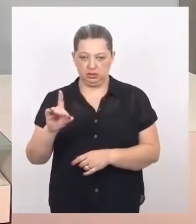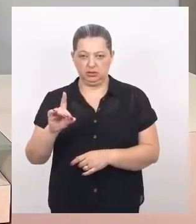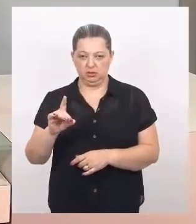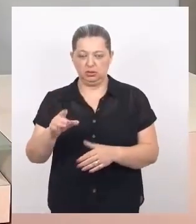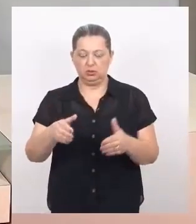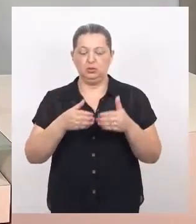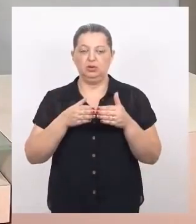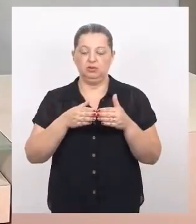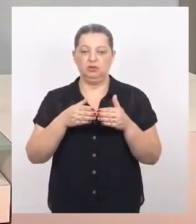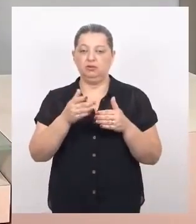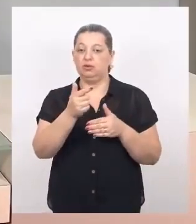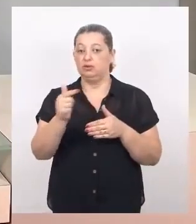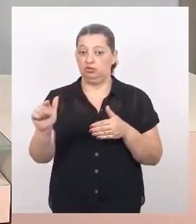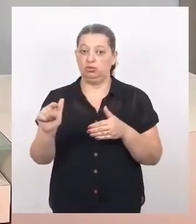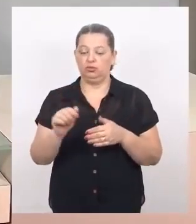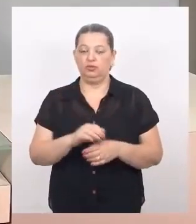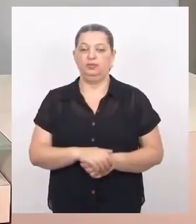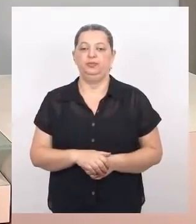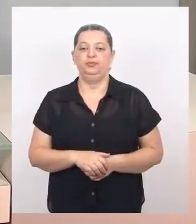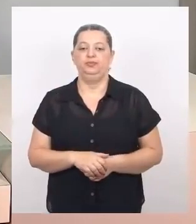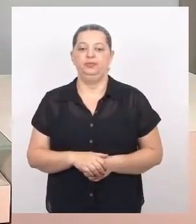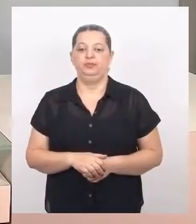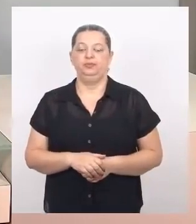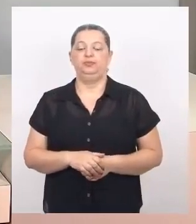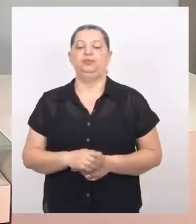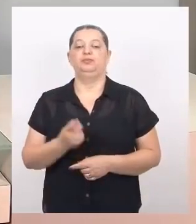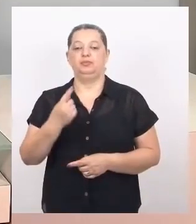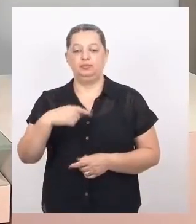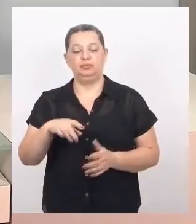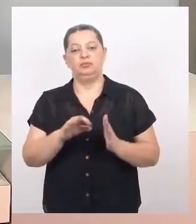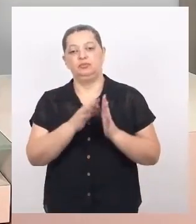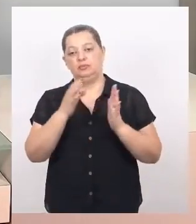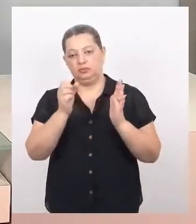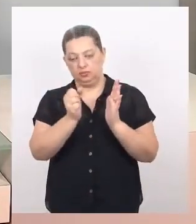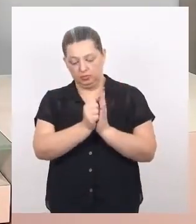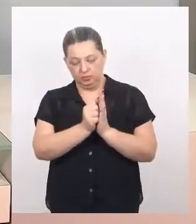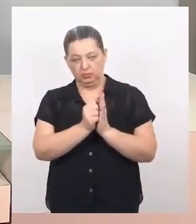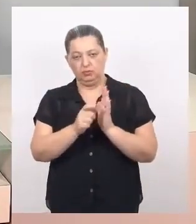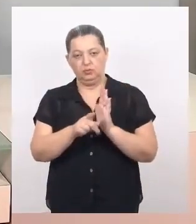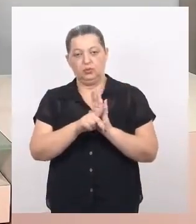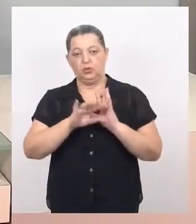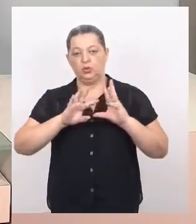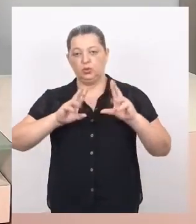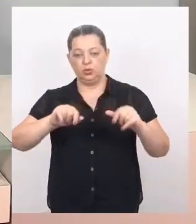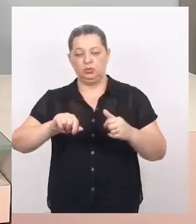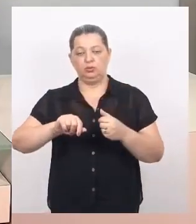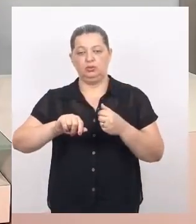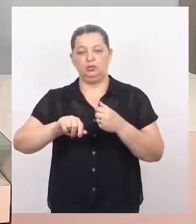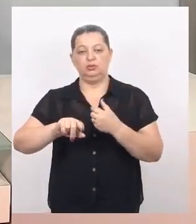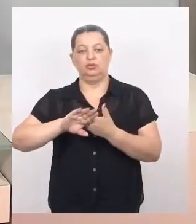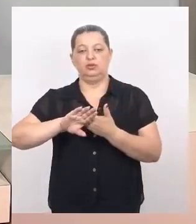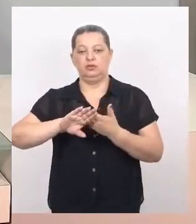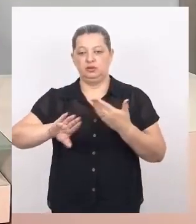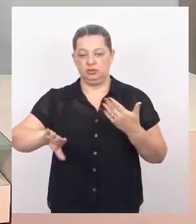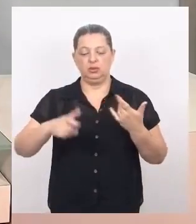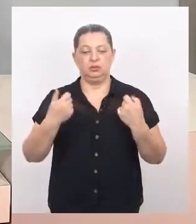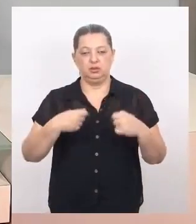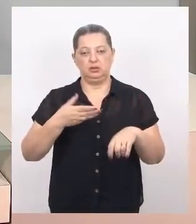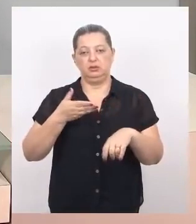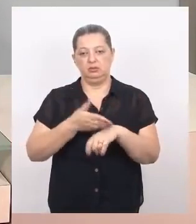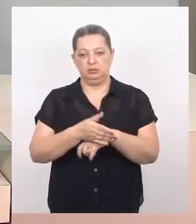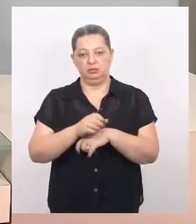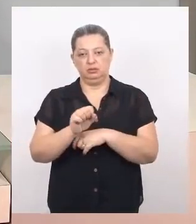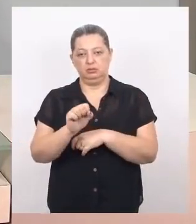favor. Então, vamos lá. Para que vocês cadastrem esses afastamentos, vocês vão precisar entrar na sede,